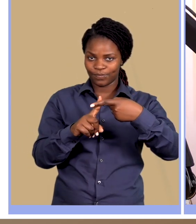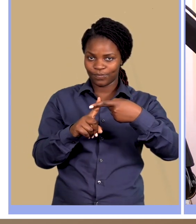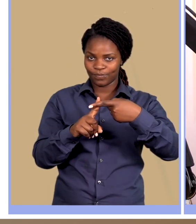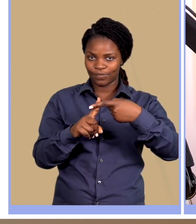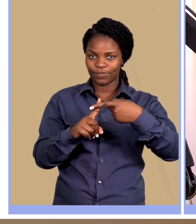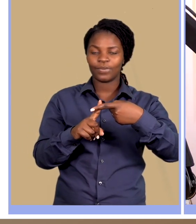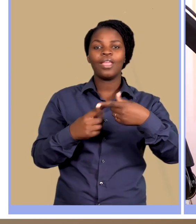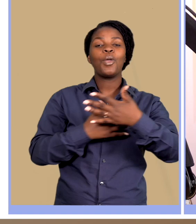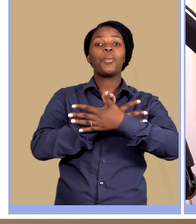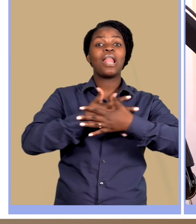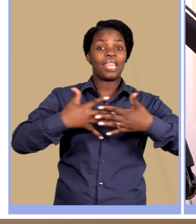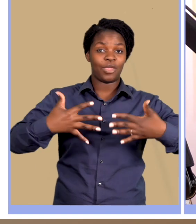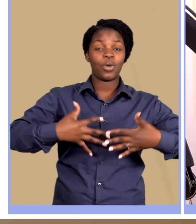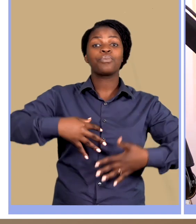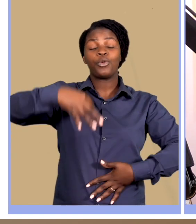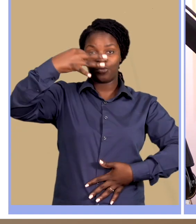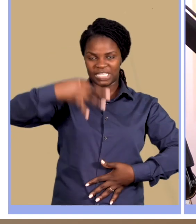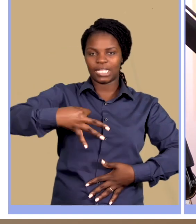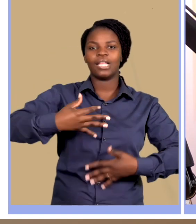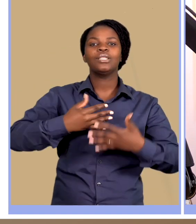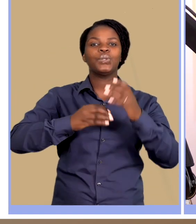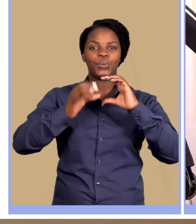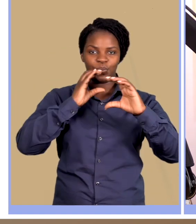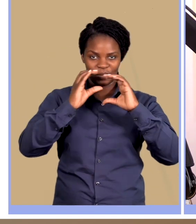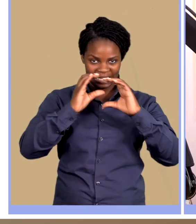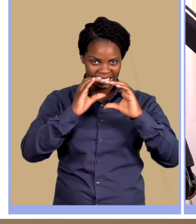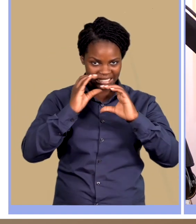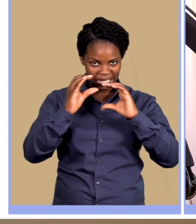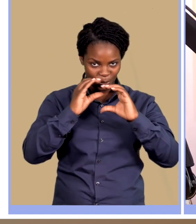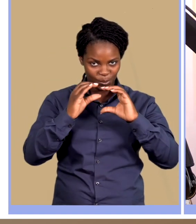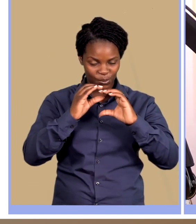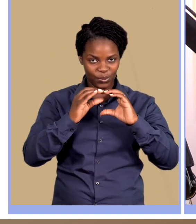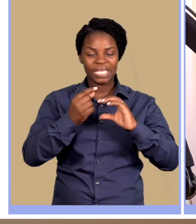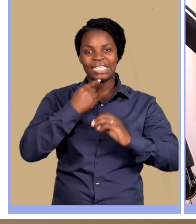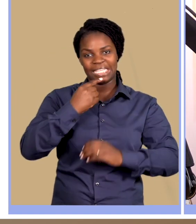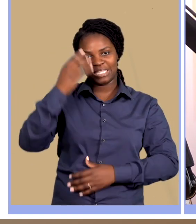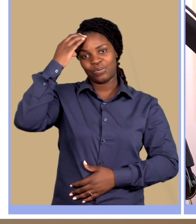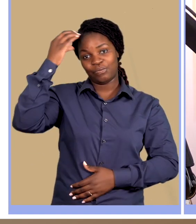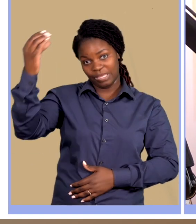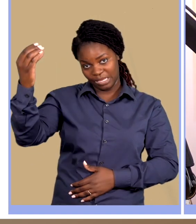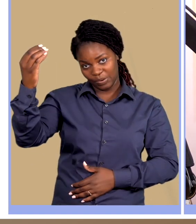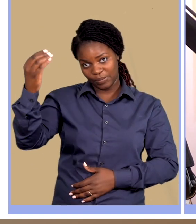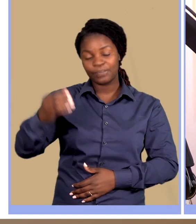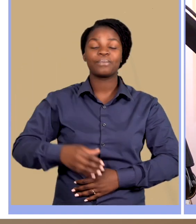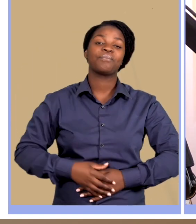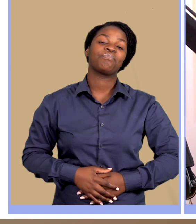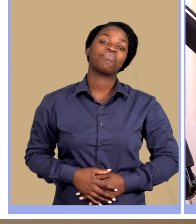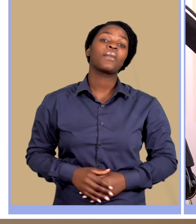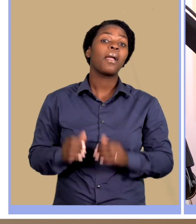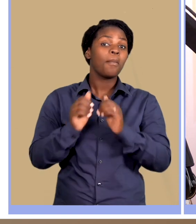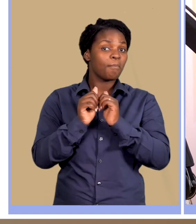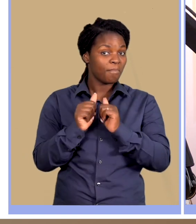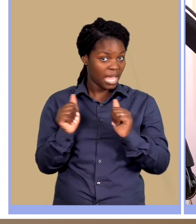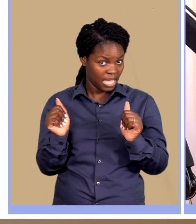língua oficial de comunicação, de acordo com o nosso Sistema Nacional de Educação. Mas ela